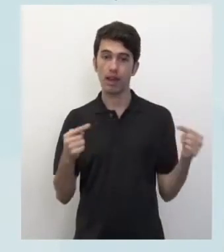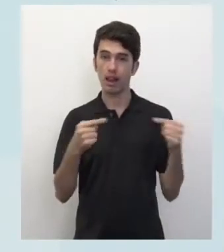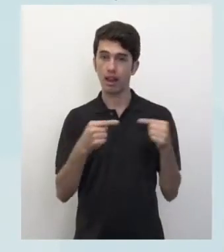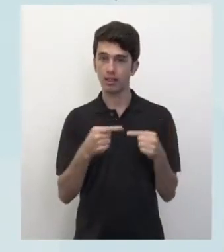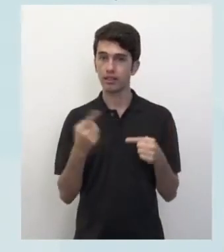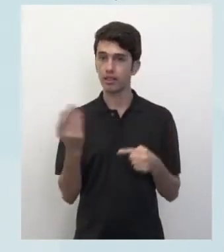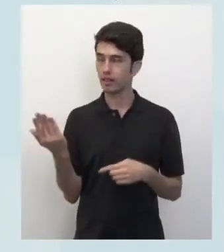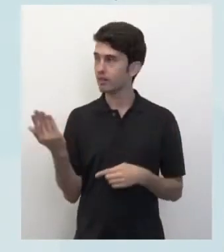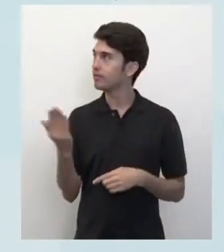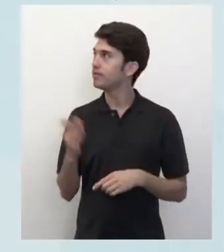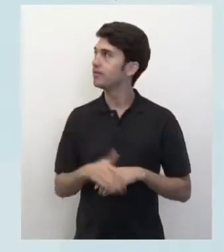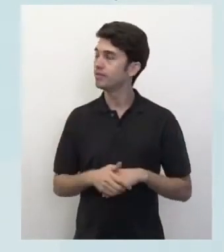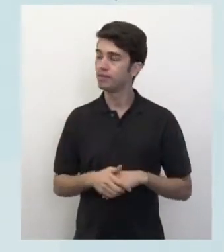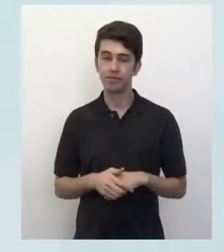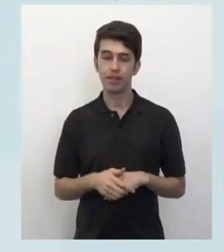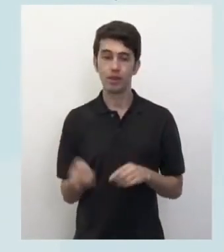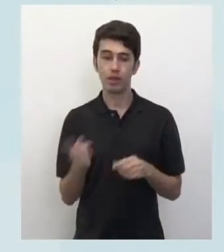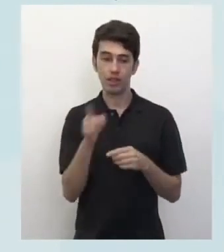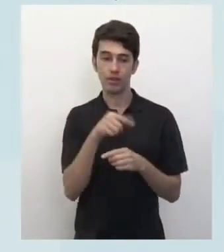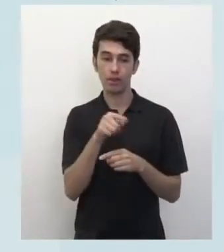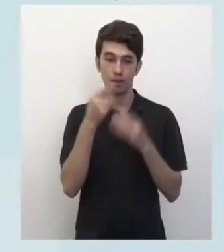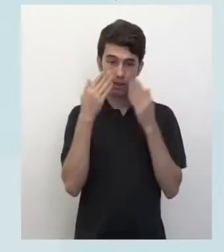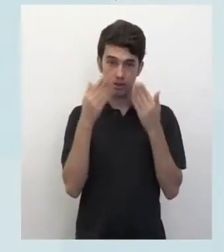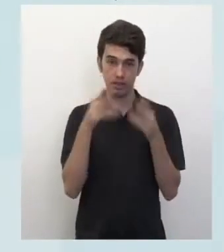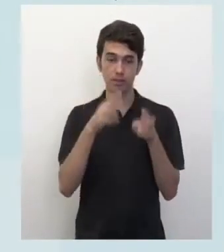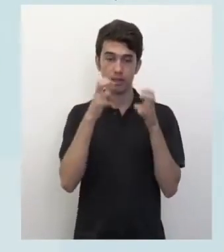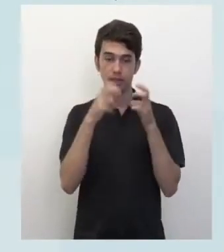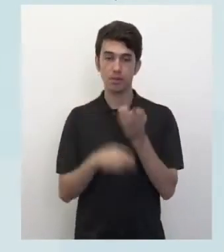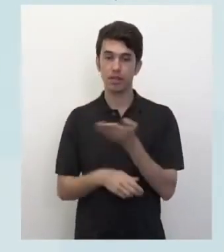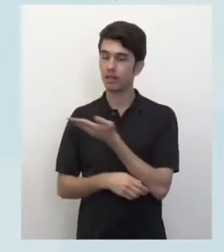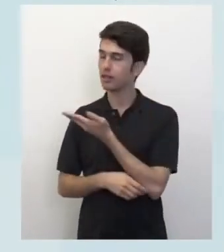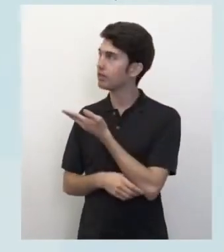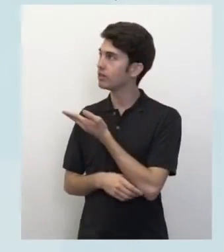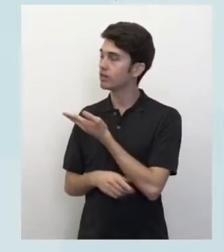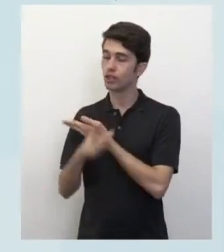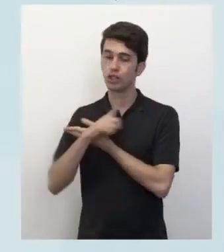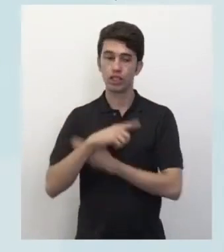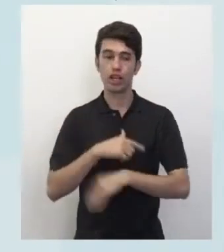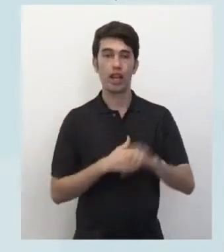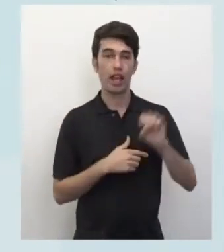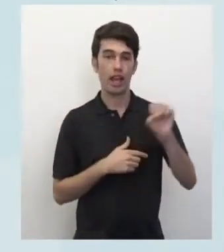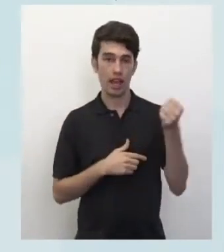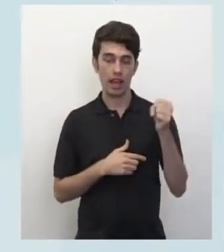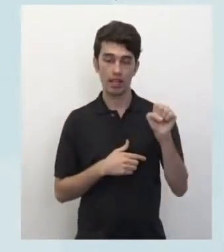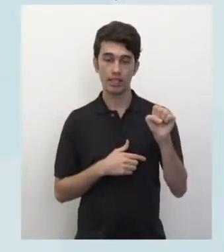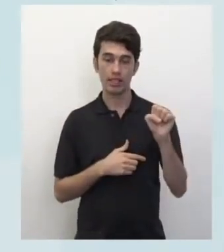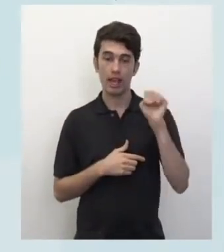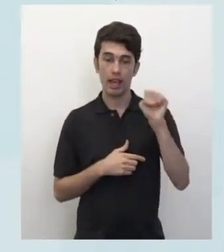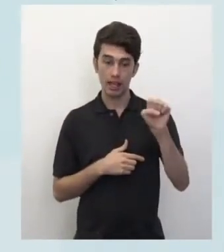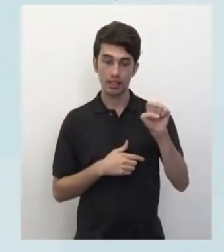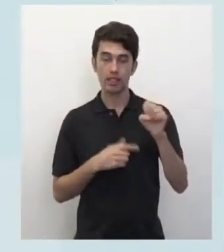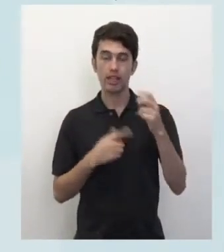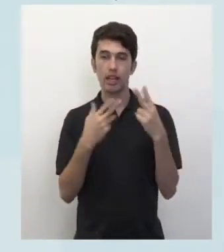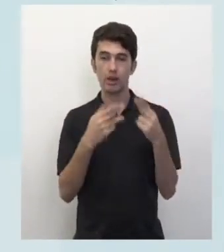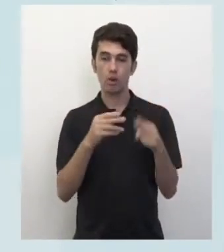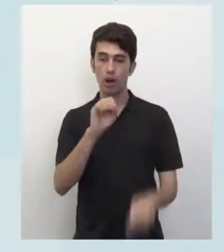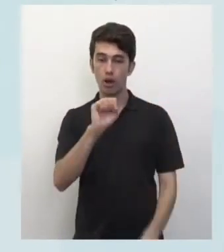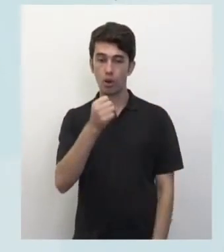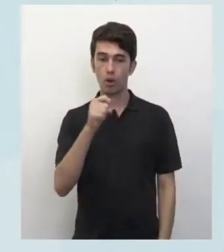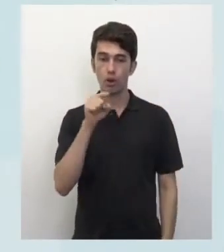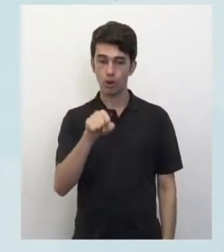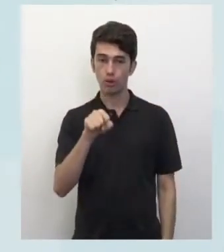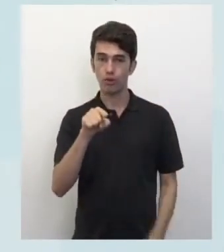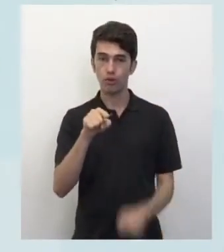tinha duas expressões? Vou até voltar, ó. Olha lá, ó. A gente tinha duas, ó. S igual a 8T, perfeita, sim, tá? E